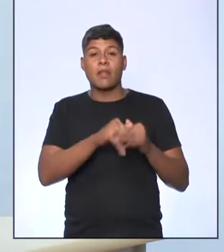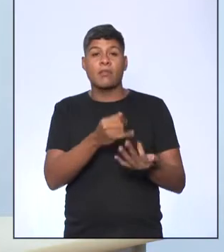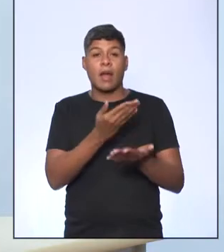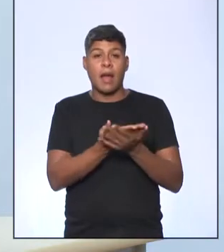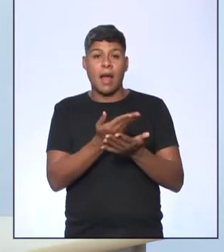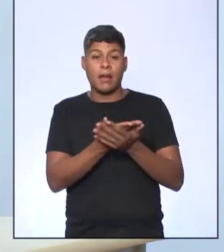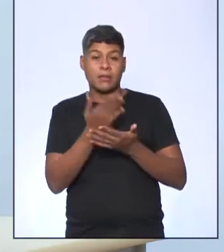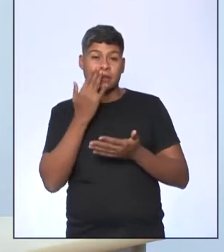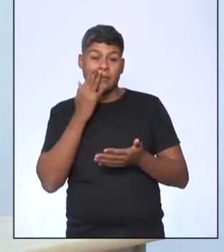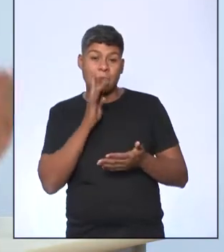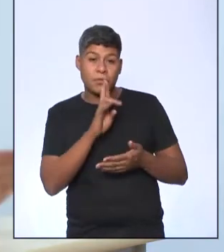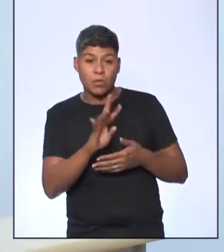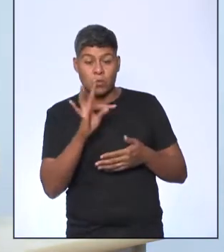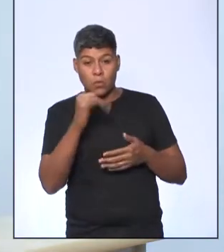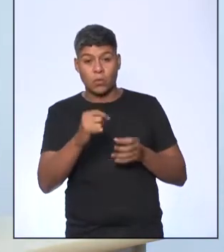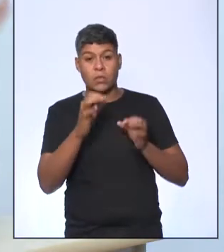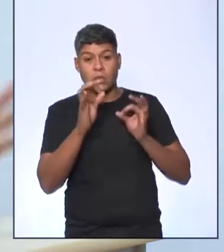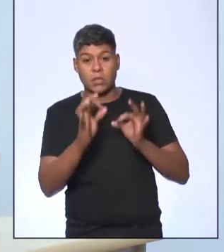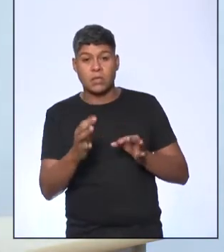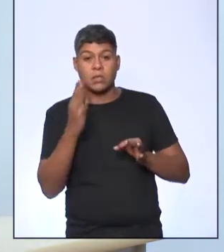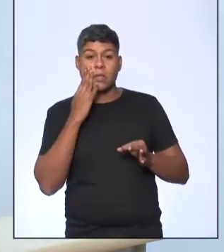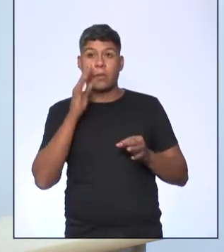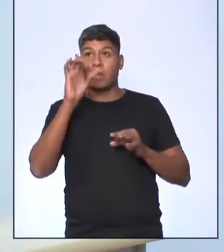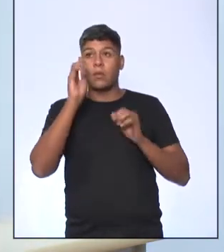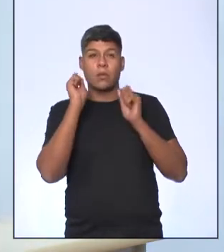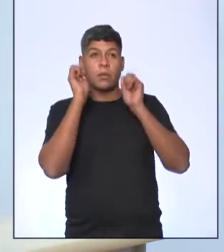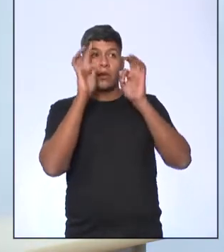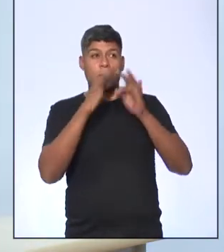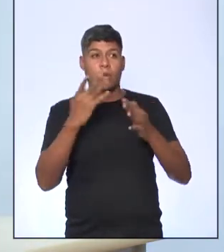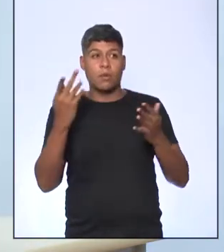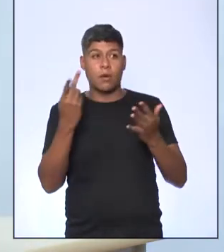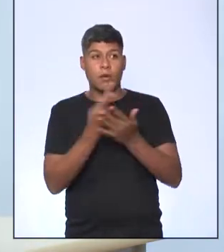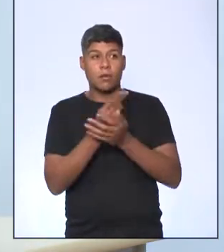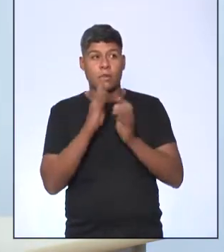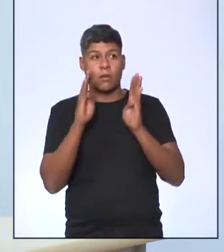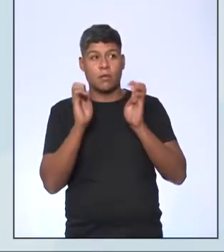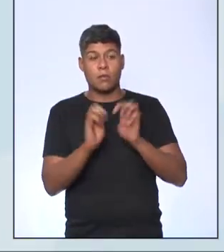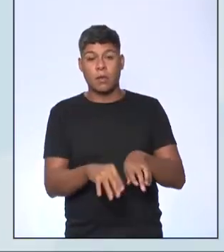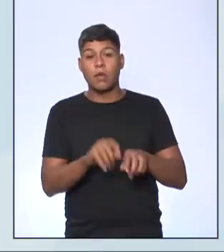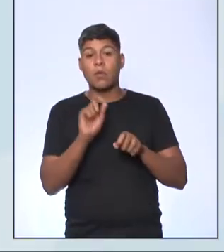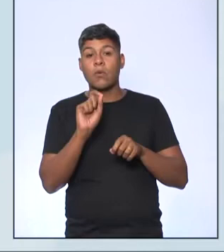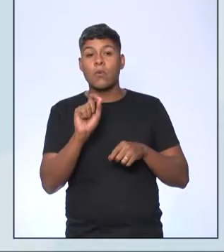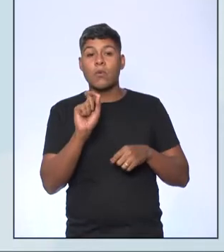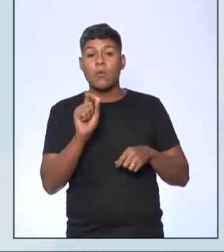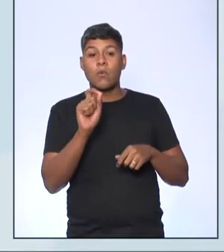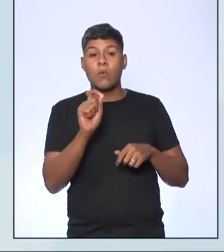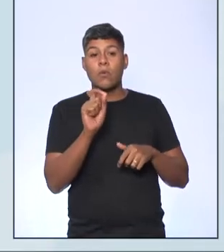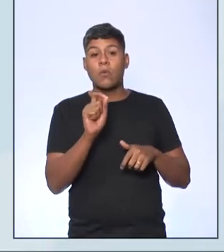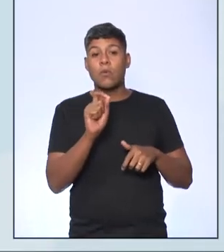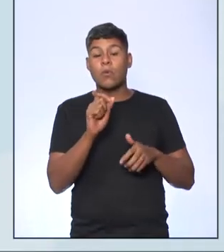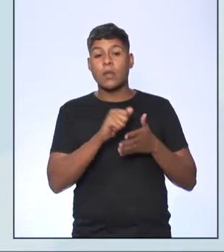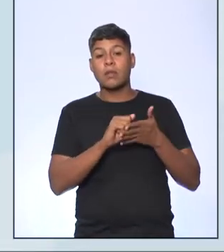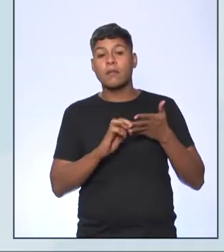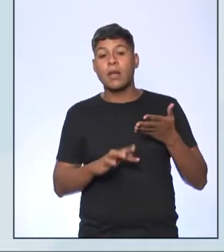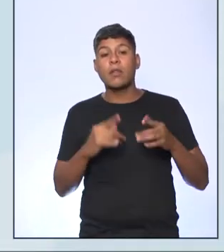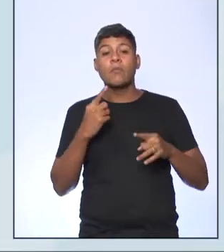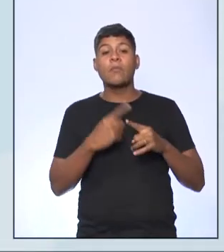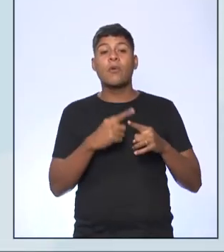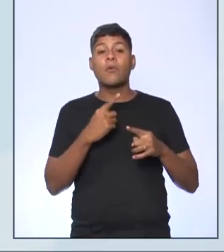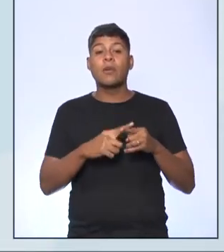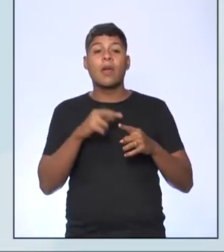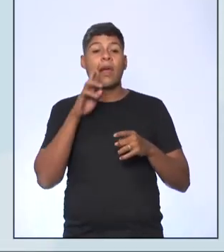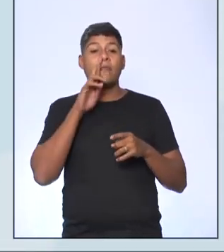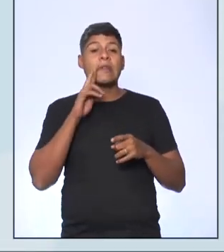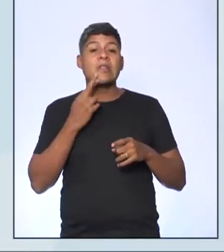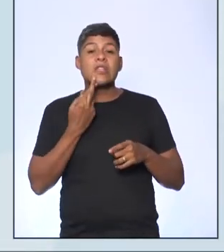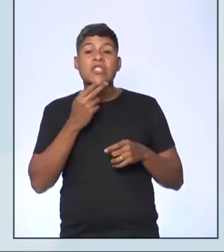questão no final da aula, é que tudo deu certo, o Senhor abençoou, tudo correu bem. Qual é o nosso desafio? É o seguinte: porque o